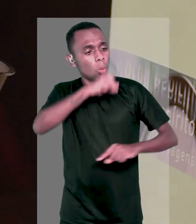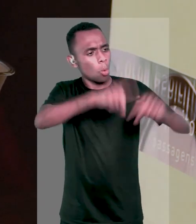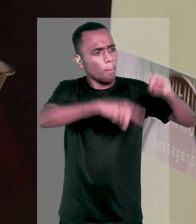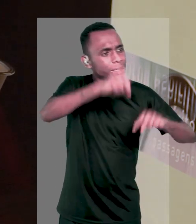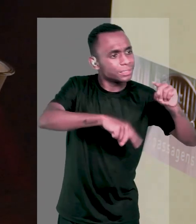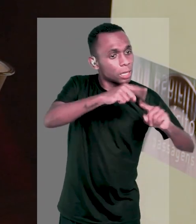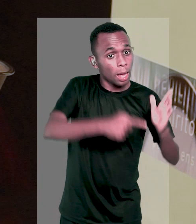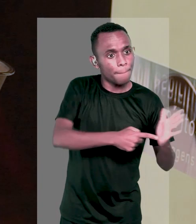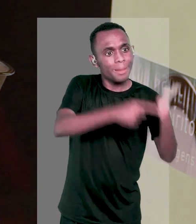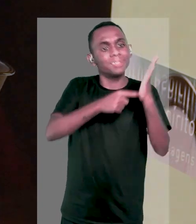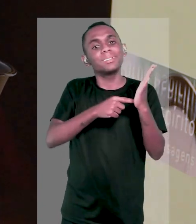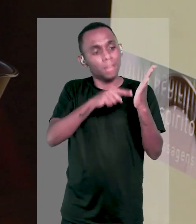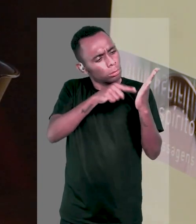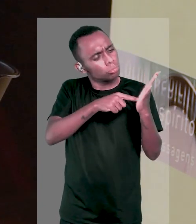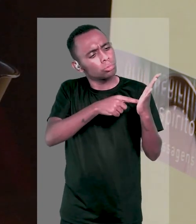e existem